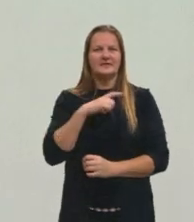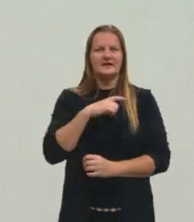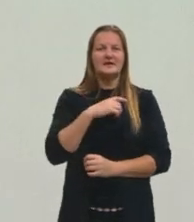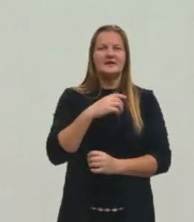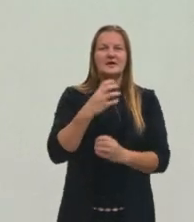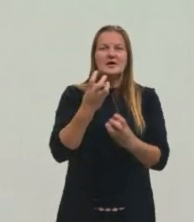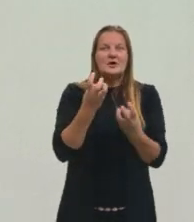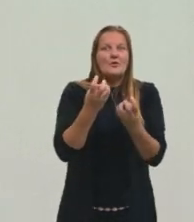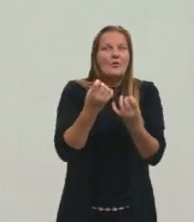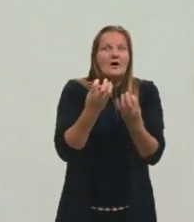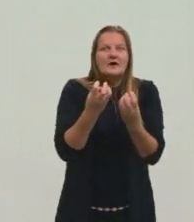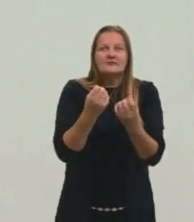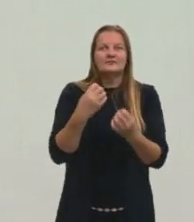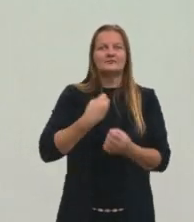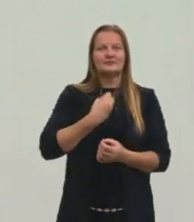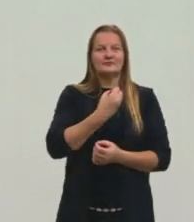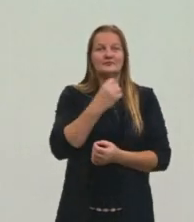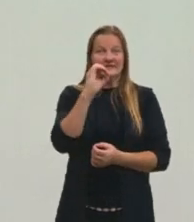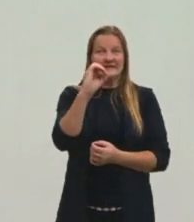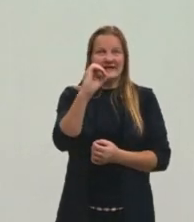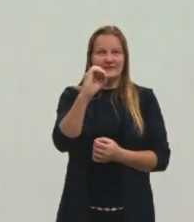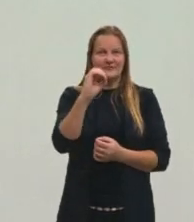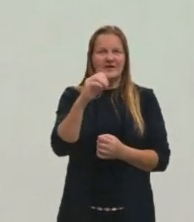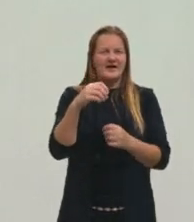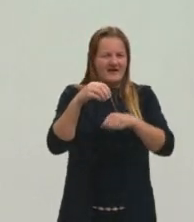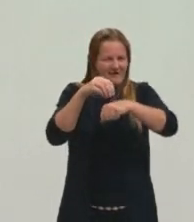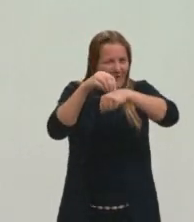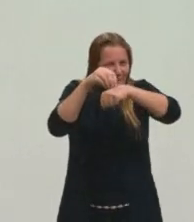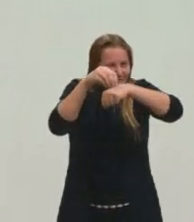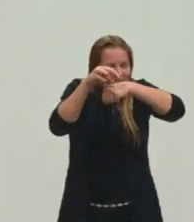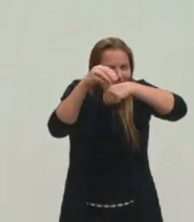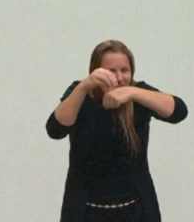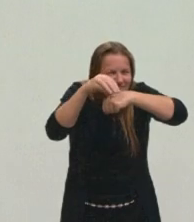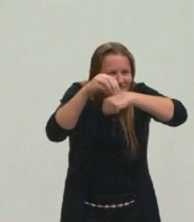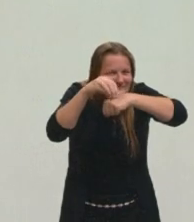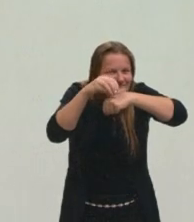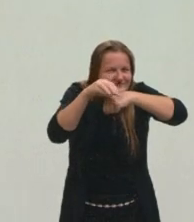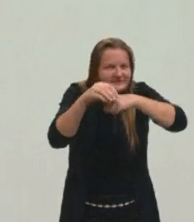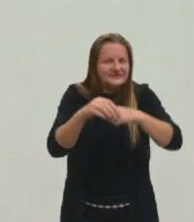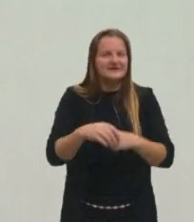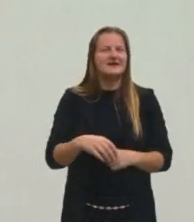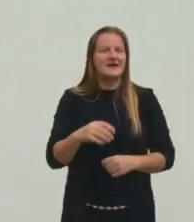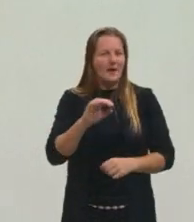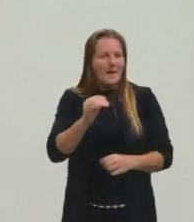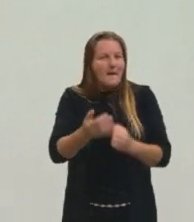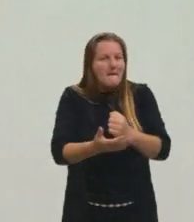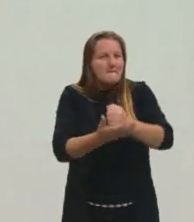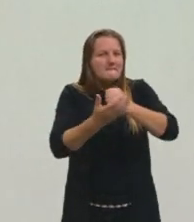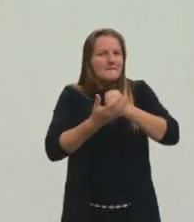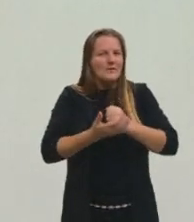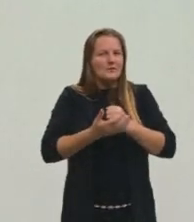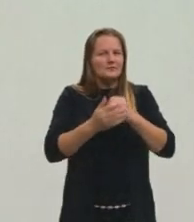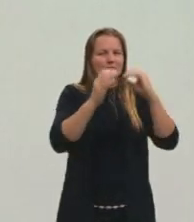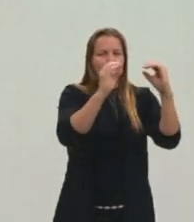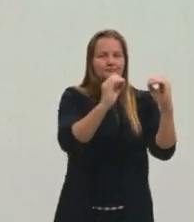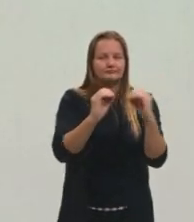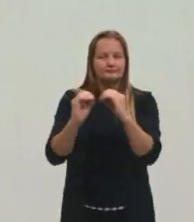gente vai uma quantidade maior de zero esse truquezinho aqui né Já cresceu pausar os vai nos auxiliar tá